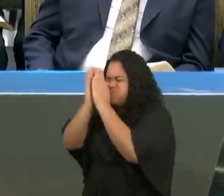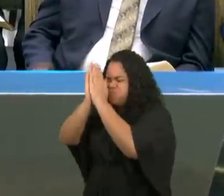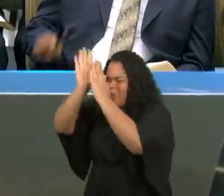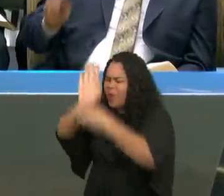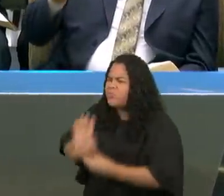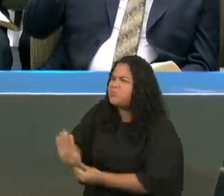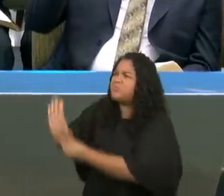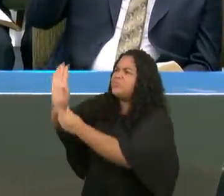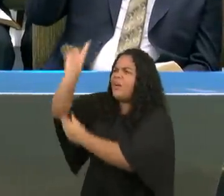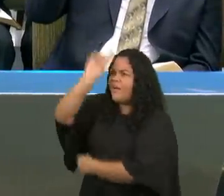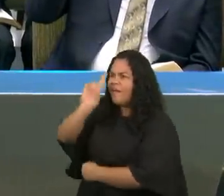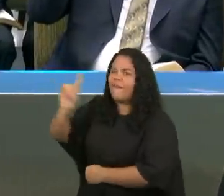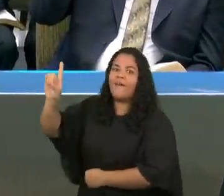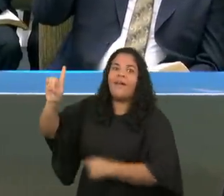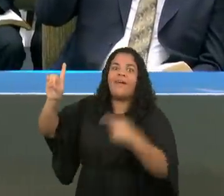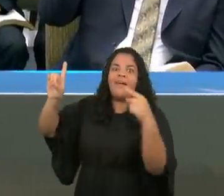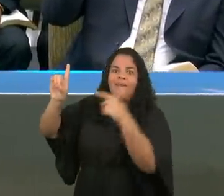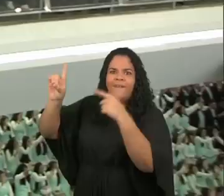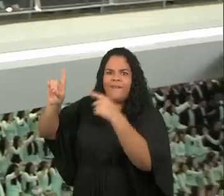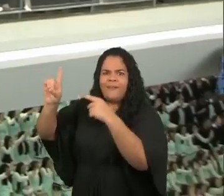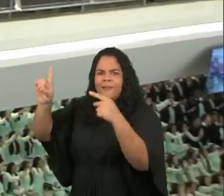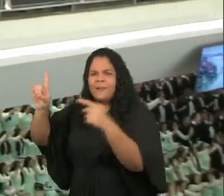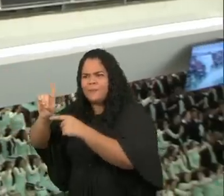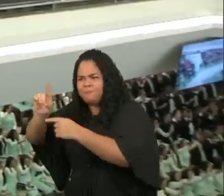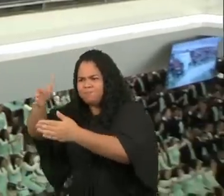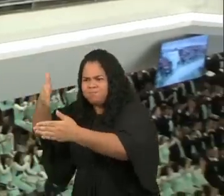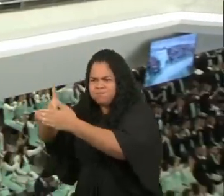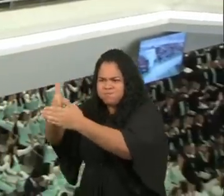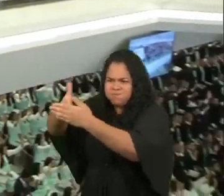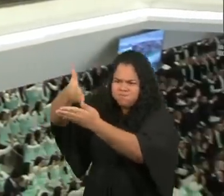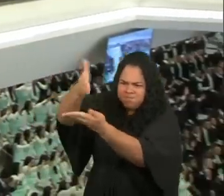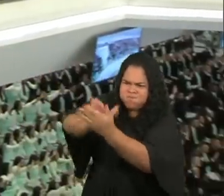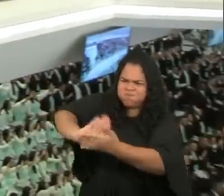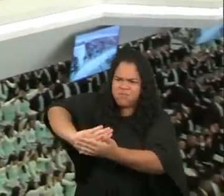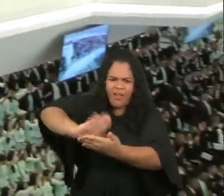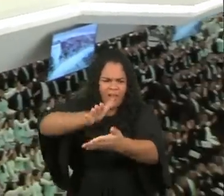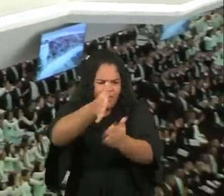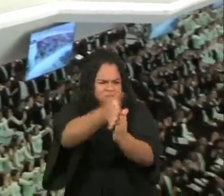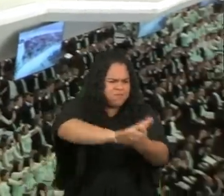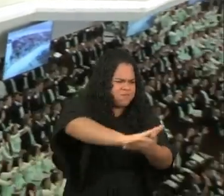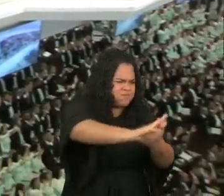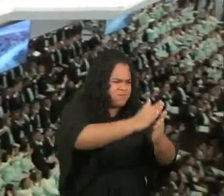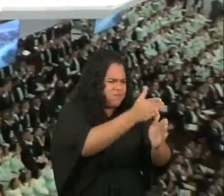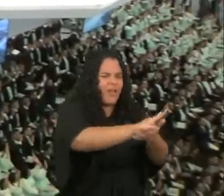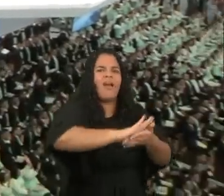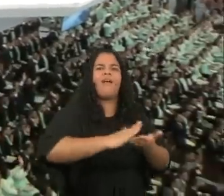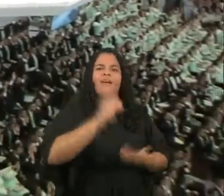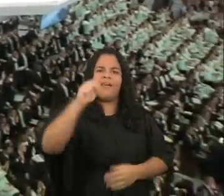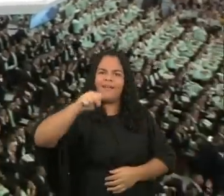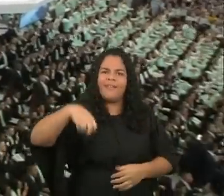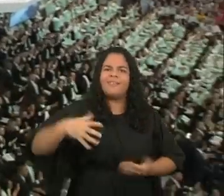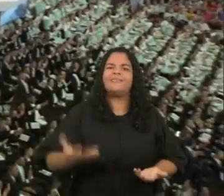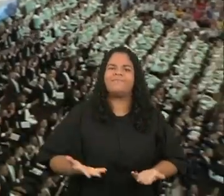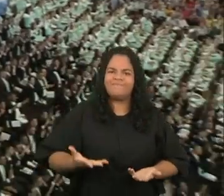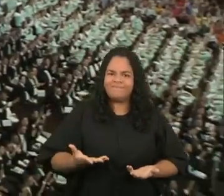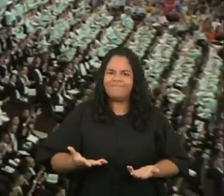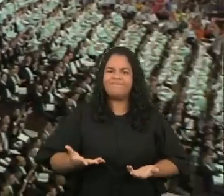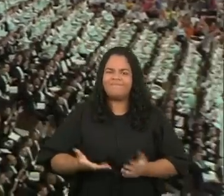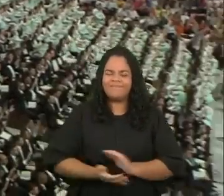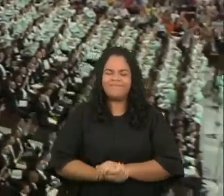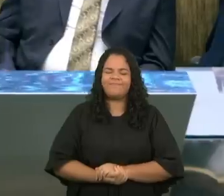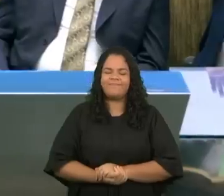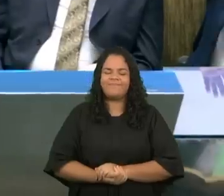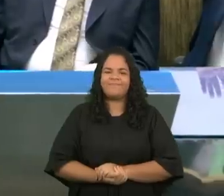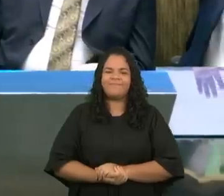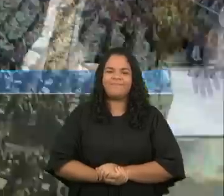tua mão agora para jogar uma bola no inferno, e diz assim, sim, diga comigo, sim, sim. Tá fraco,